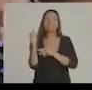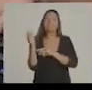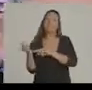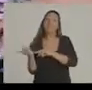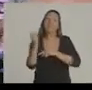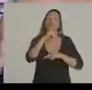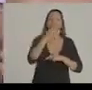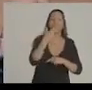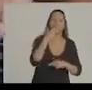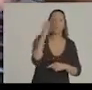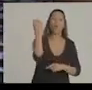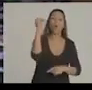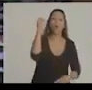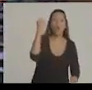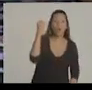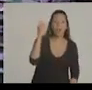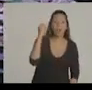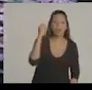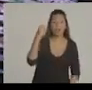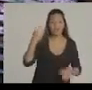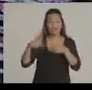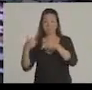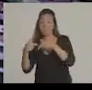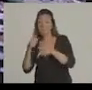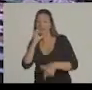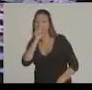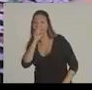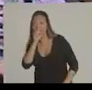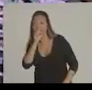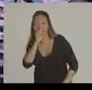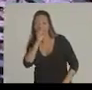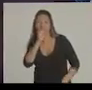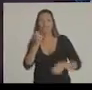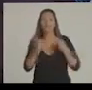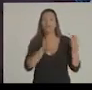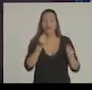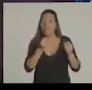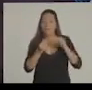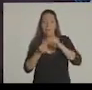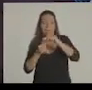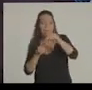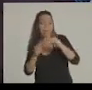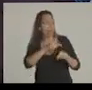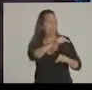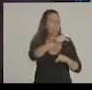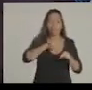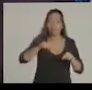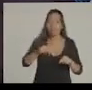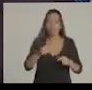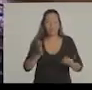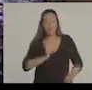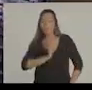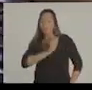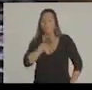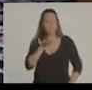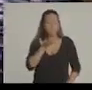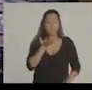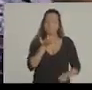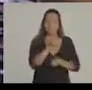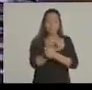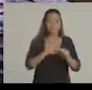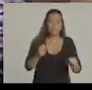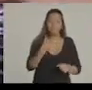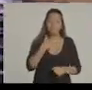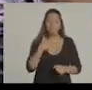mora na Praça da Bandeira, só que ela foi indicada para fazer em Olaria. E ela trabalha em Laranjeiras. Então é